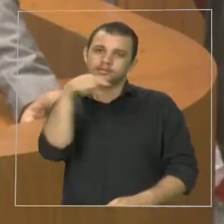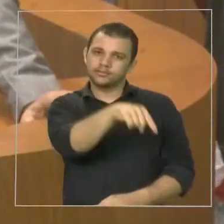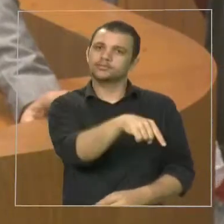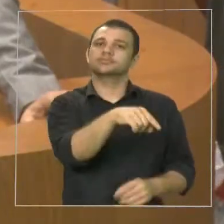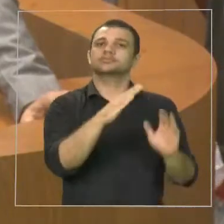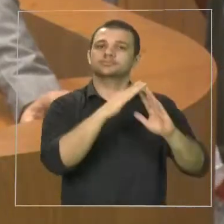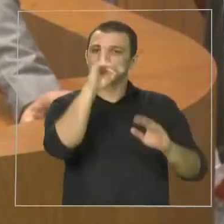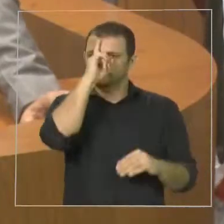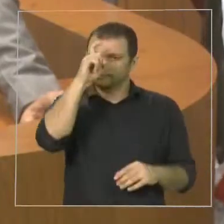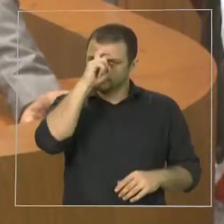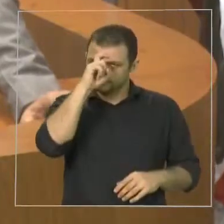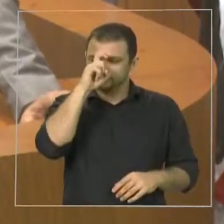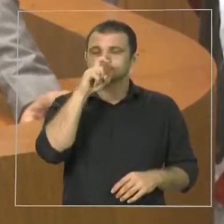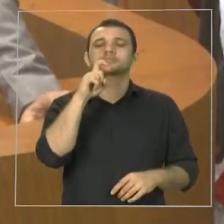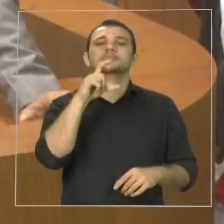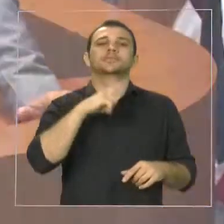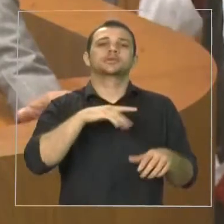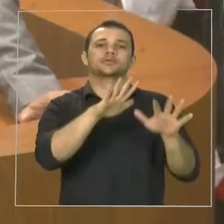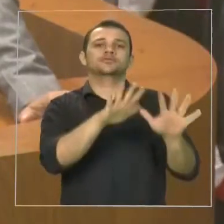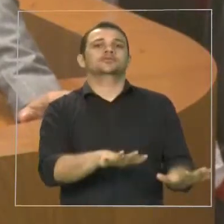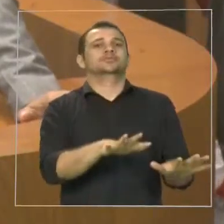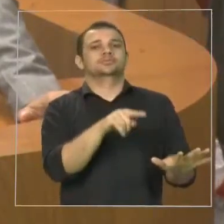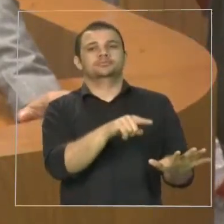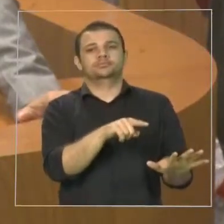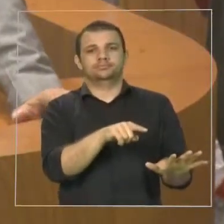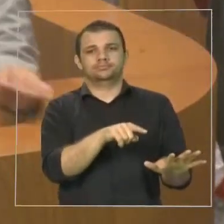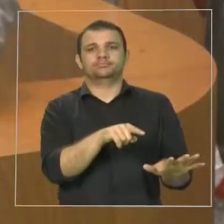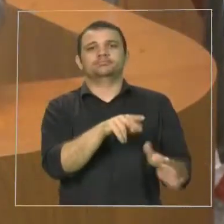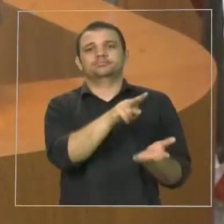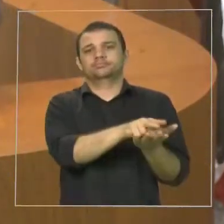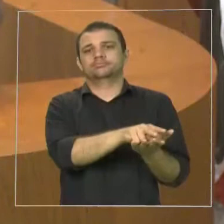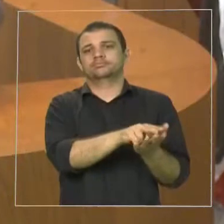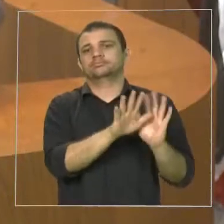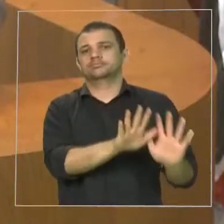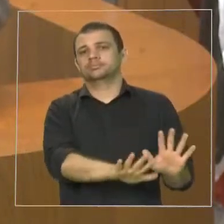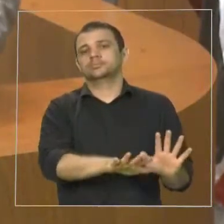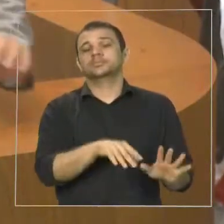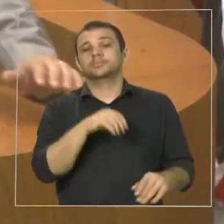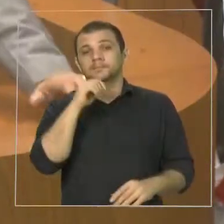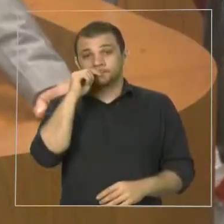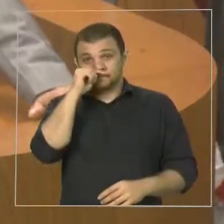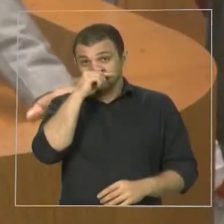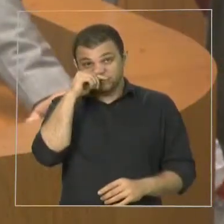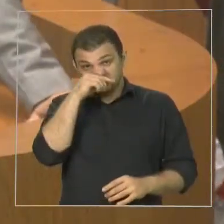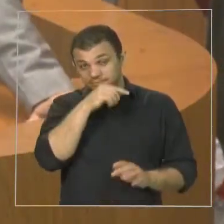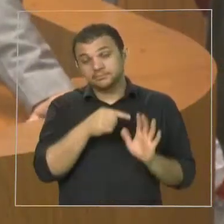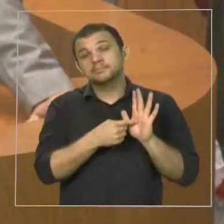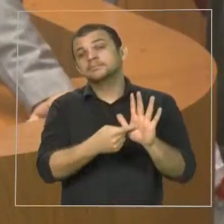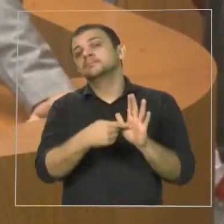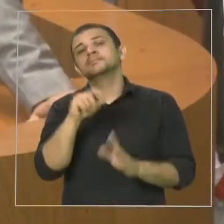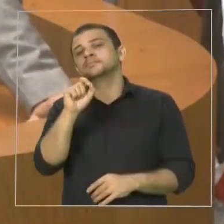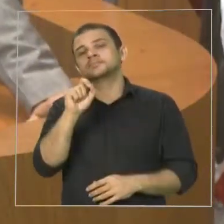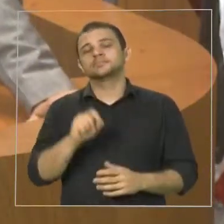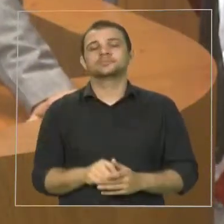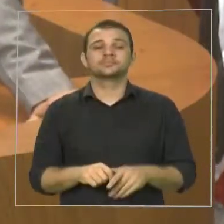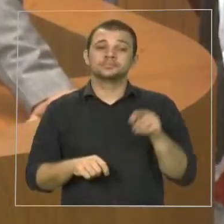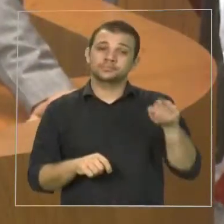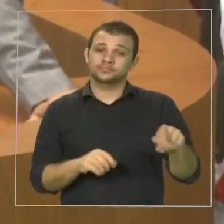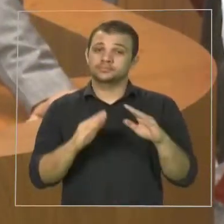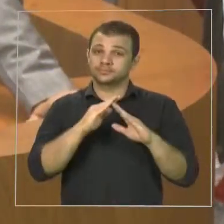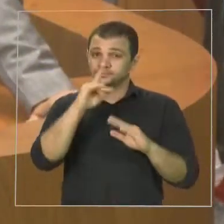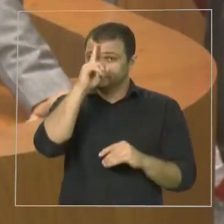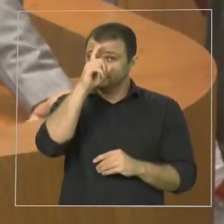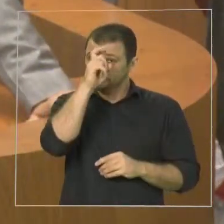cidade, do hospital da cidade, fazendo com que mostre que o hospital